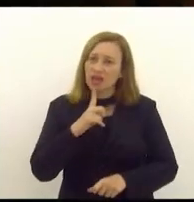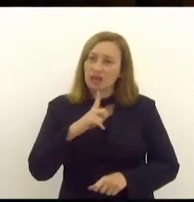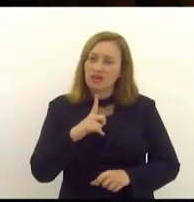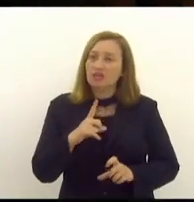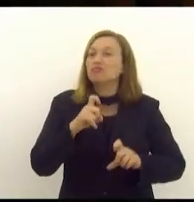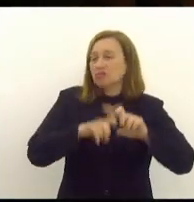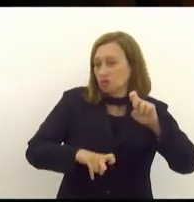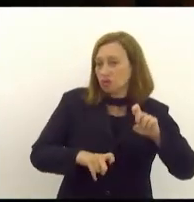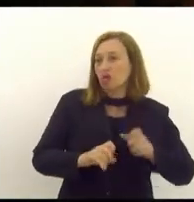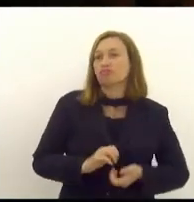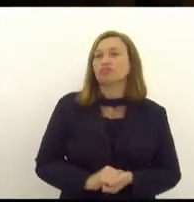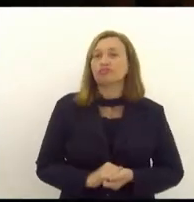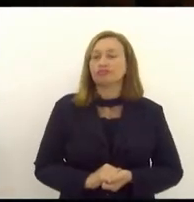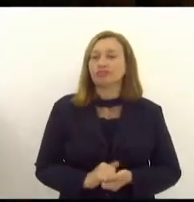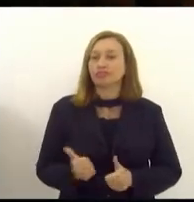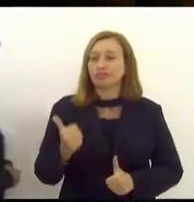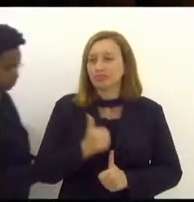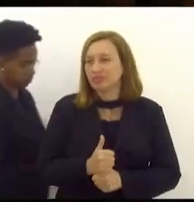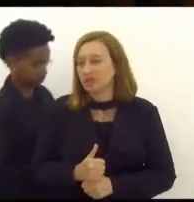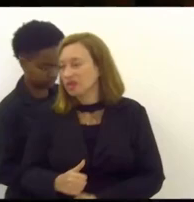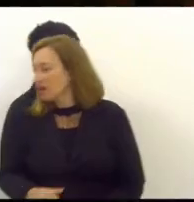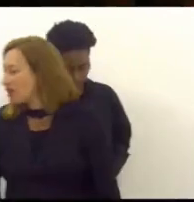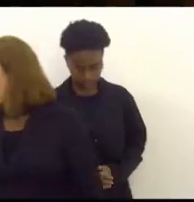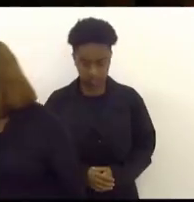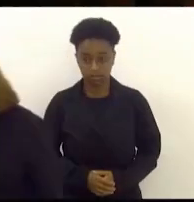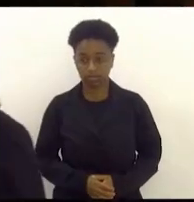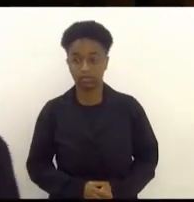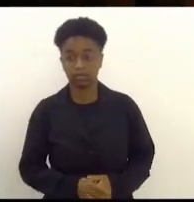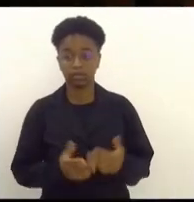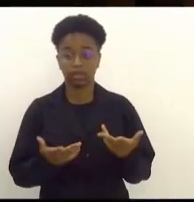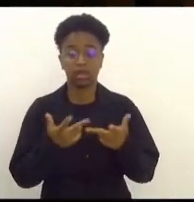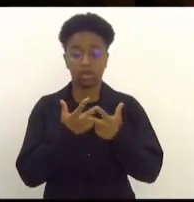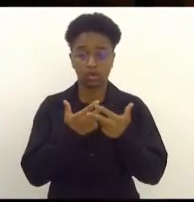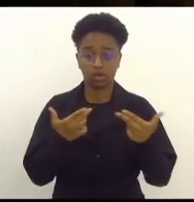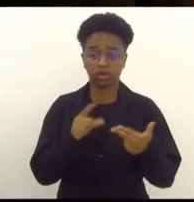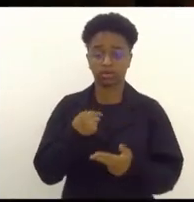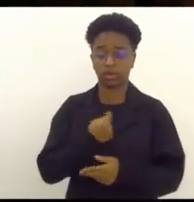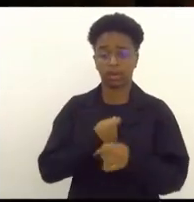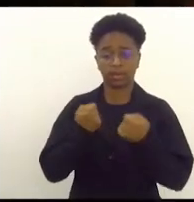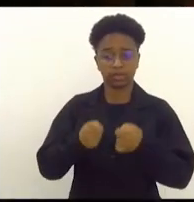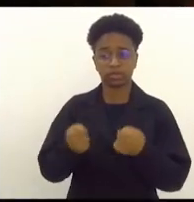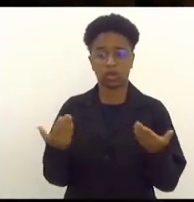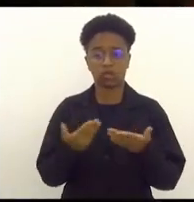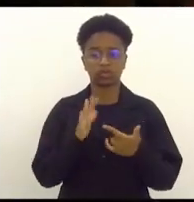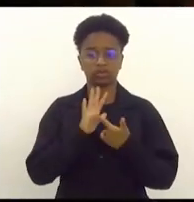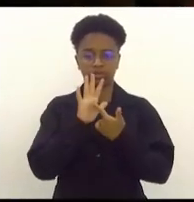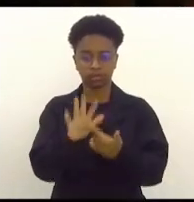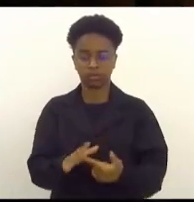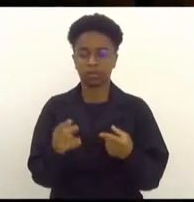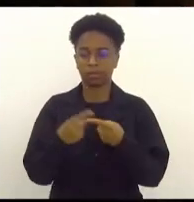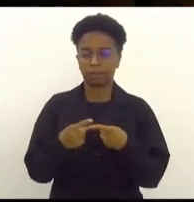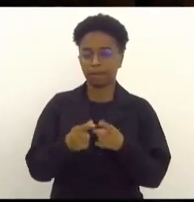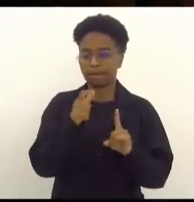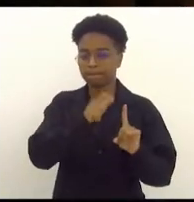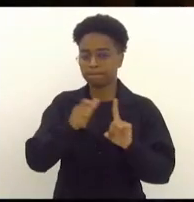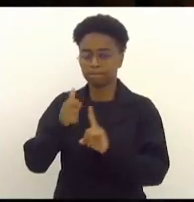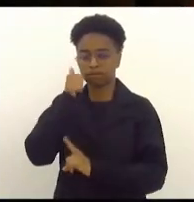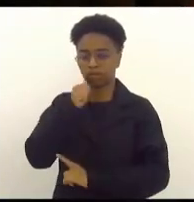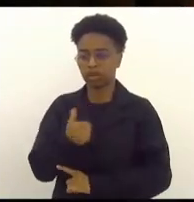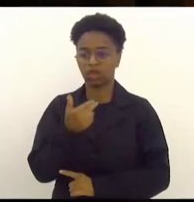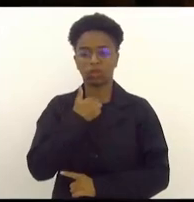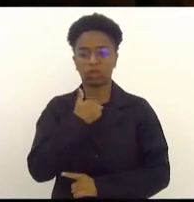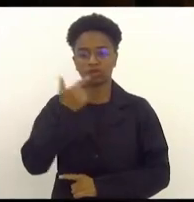sexual então esses são elementos que a gente precisa colocar hoje em tela para que essas mulheres não sejam